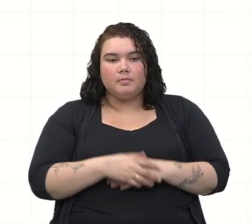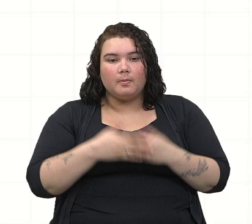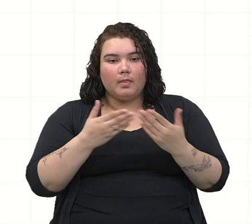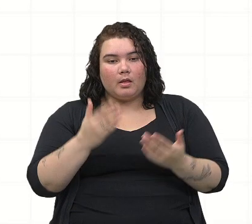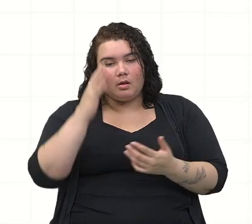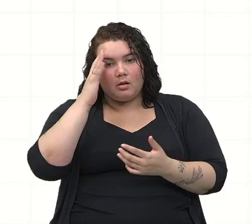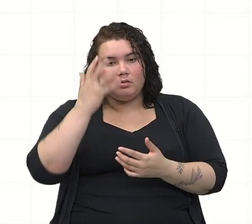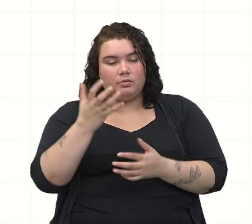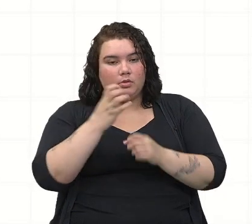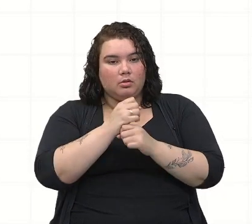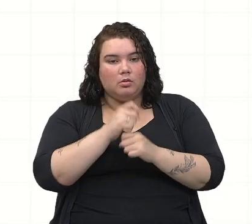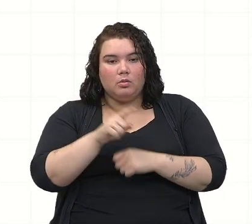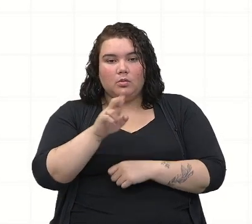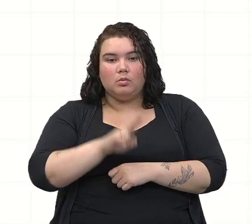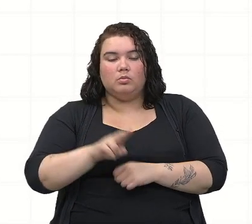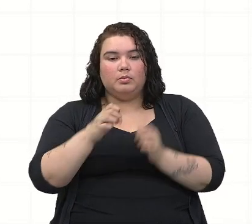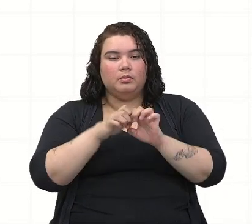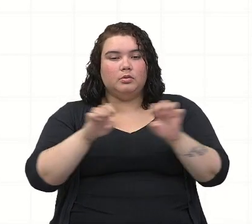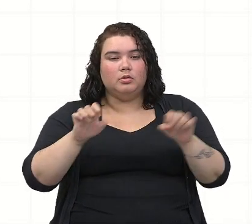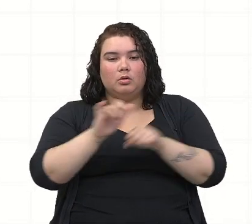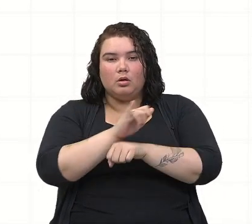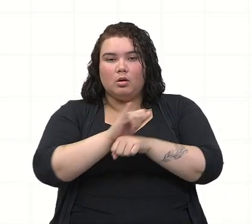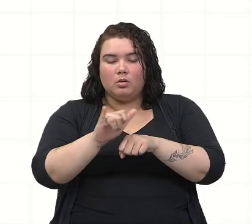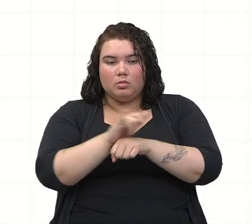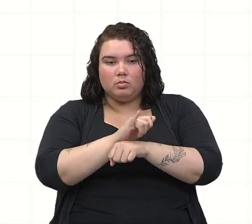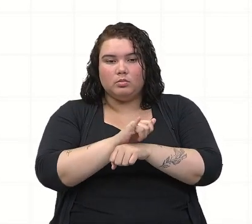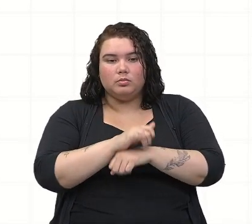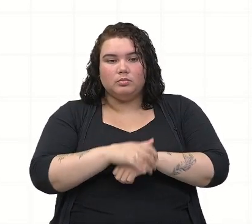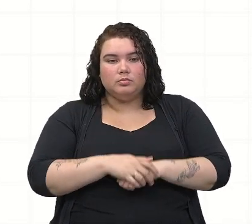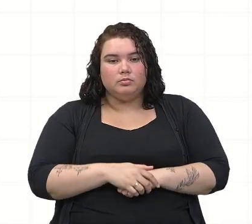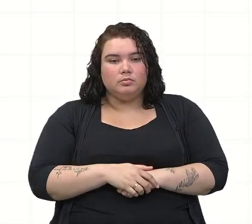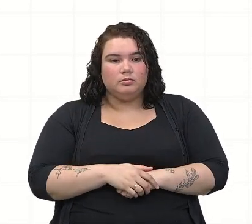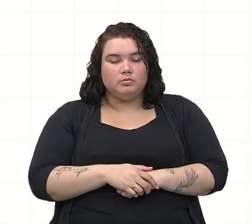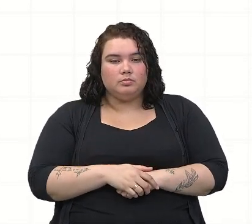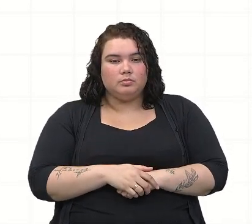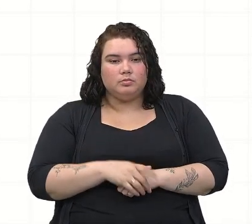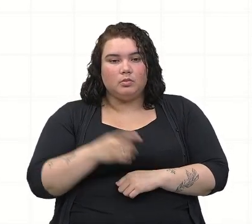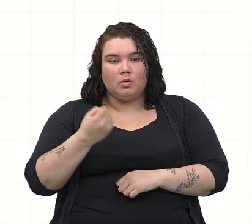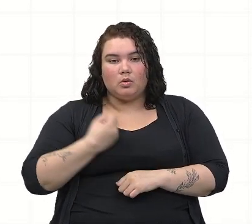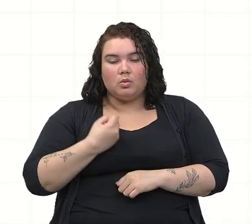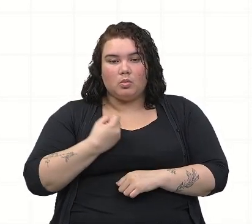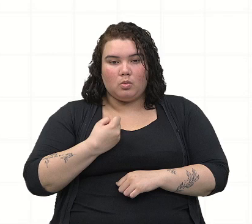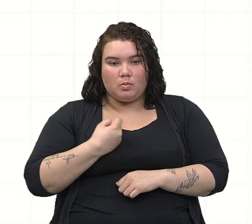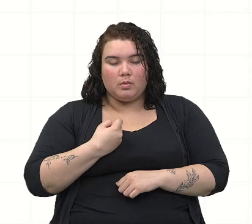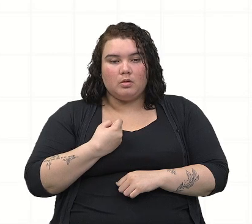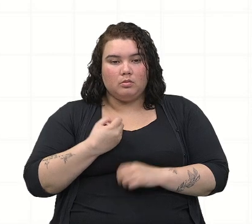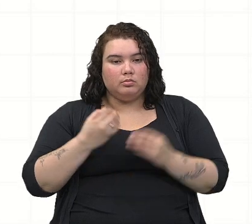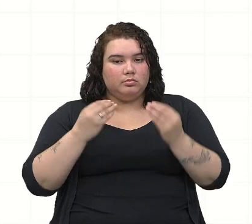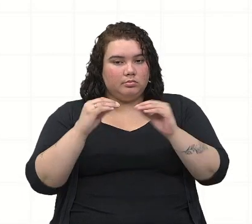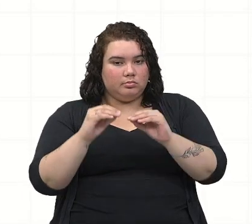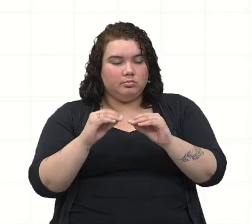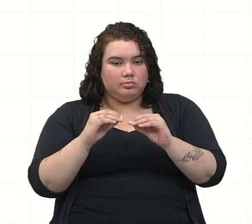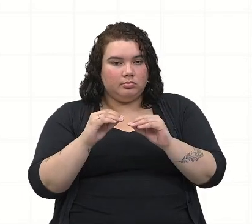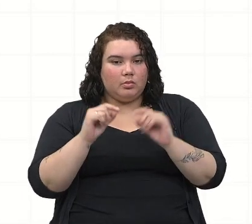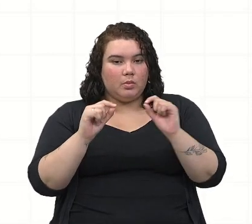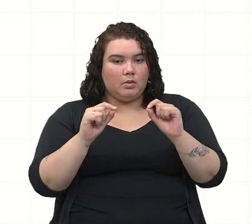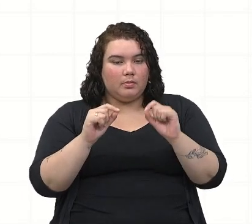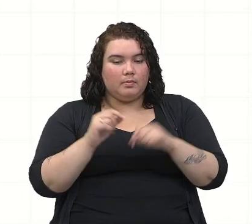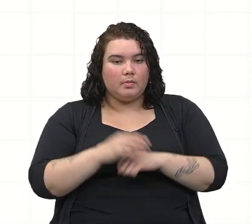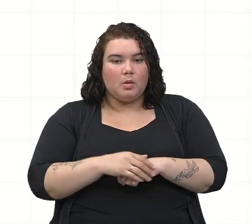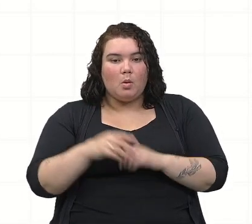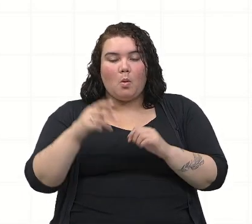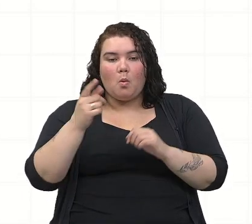esse problema, você pode usar uma fórmula, né? O que é a fórmula? Esse novo preço que está perguntando, né? Vai ser o quê? O